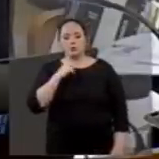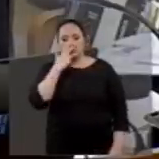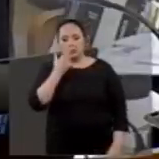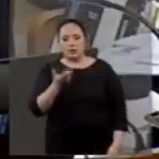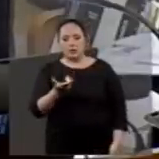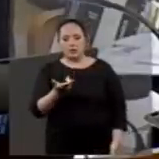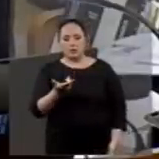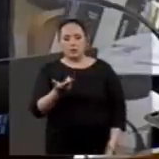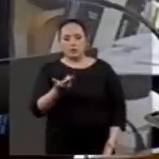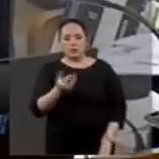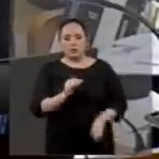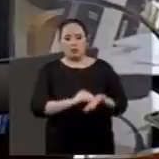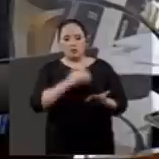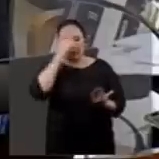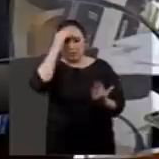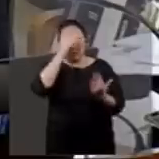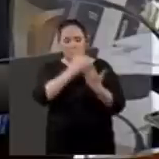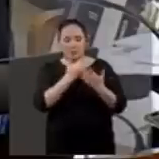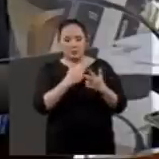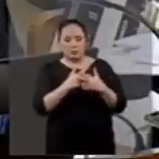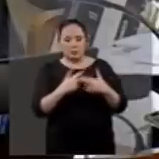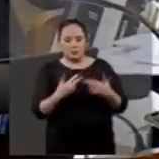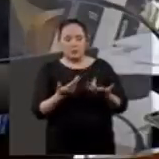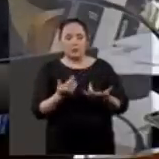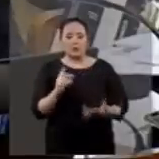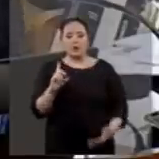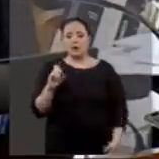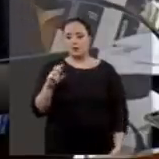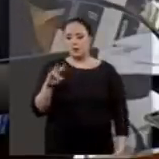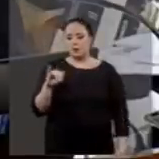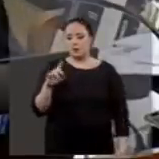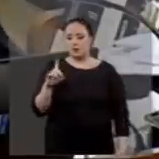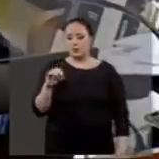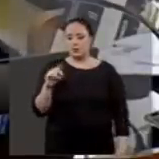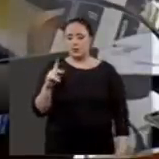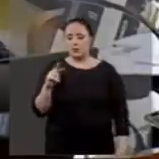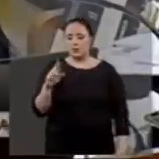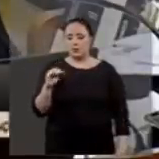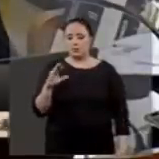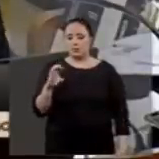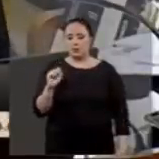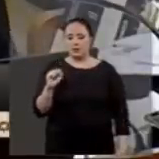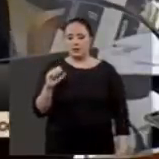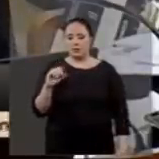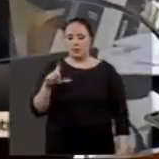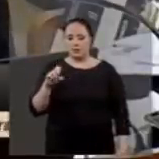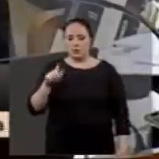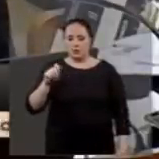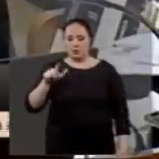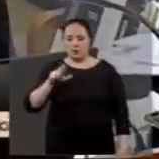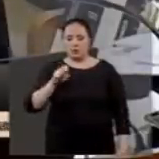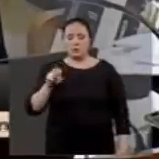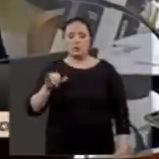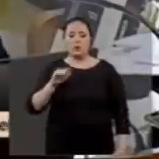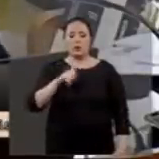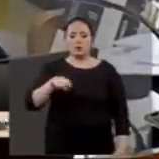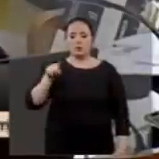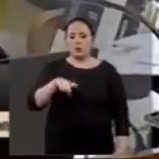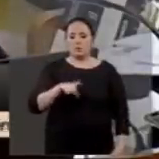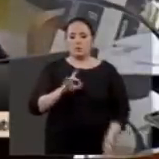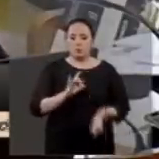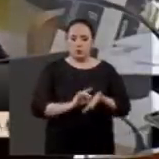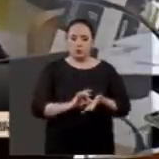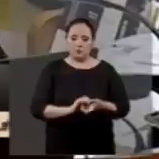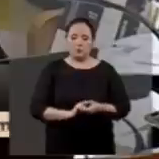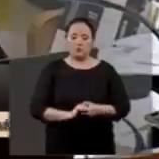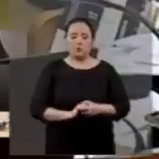desrespeito nessa previsão ao devido processo legal, se seria realmente um cancelamento sumário,